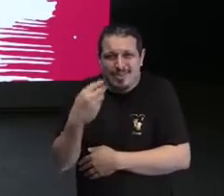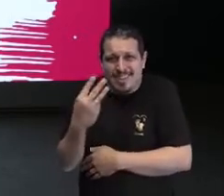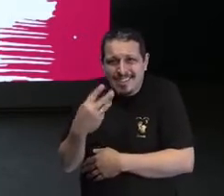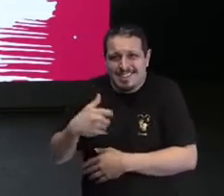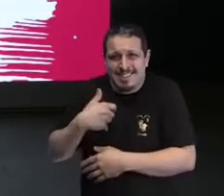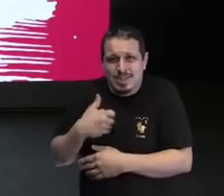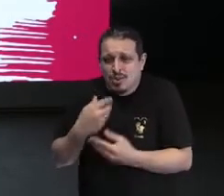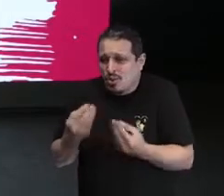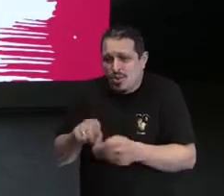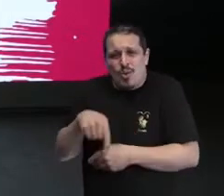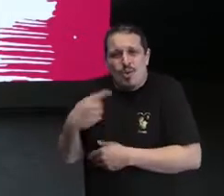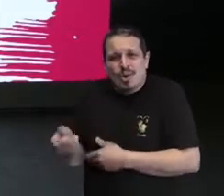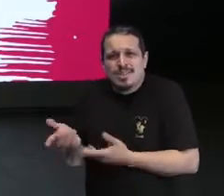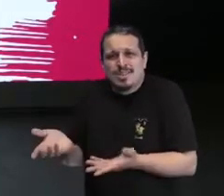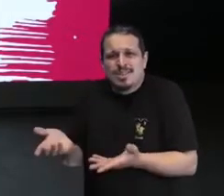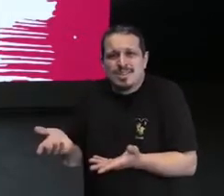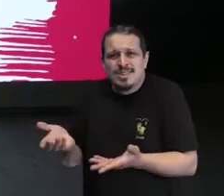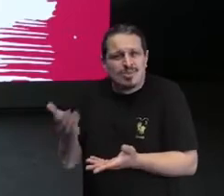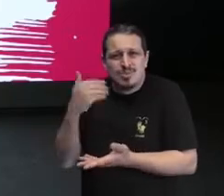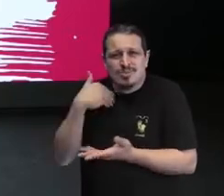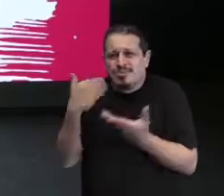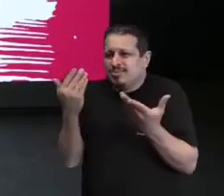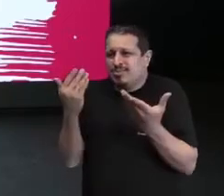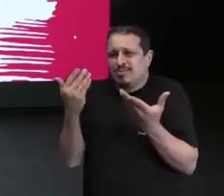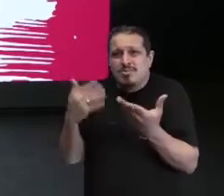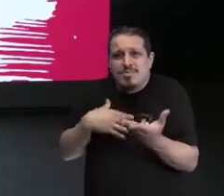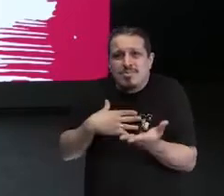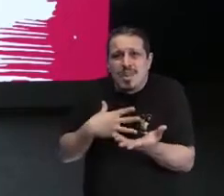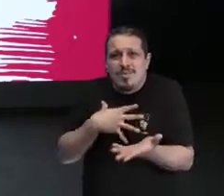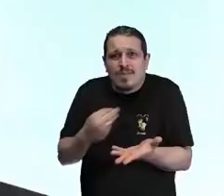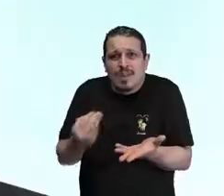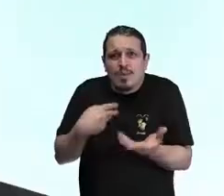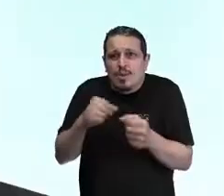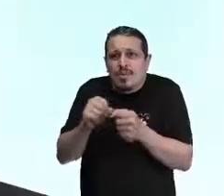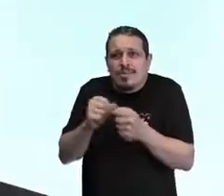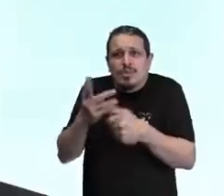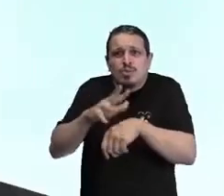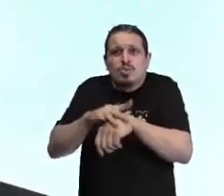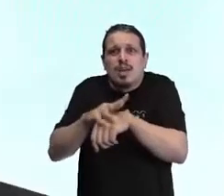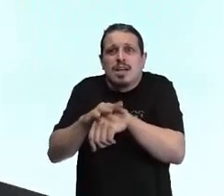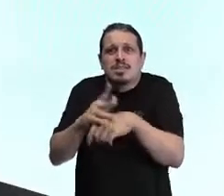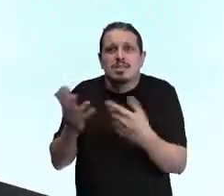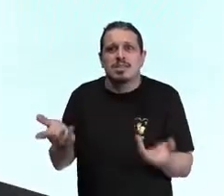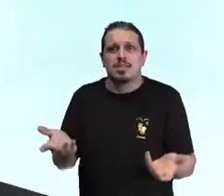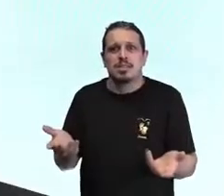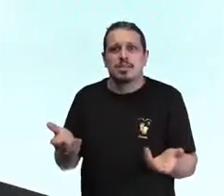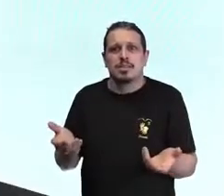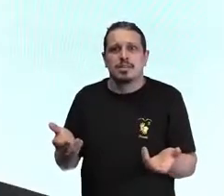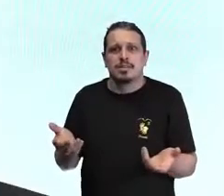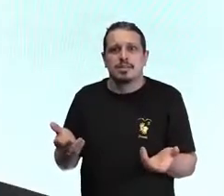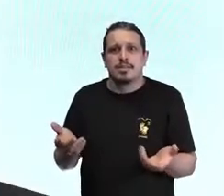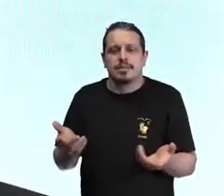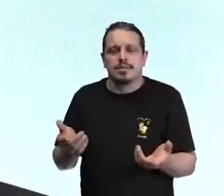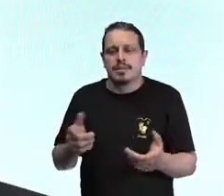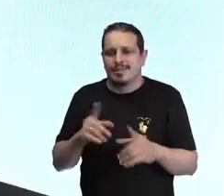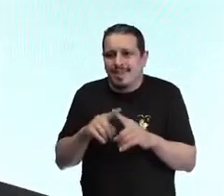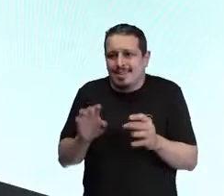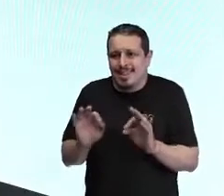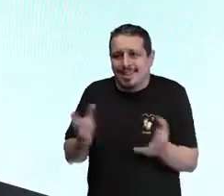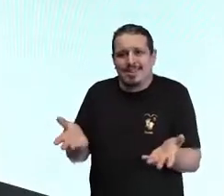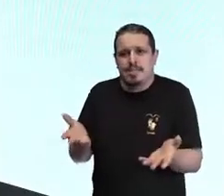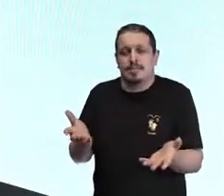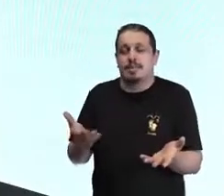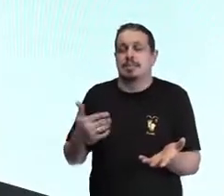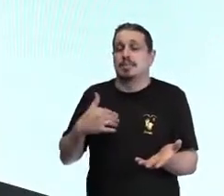dela? O meu filho tinha alguma doença contagiosa ou alguma coisa assim. Foi extremamente doloroso.